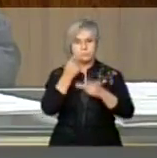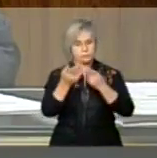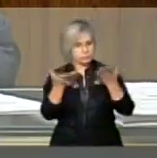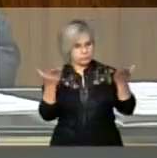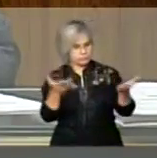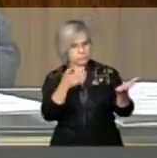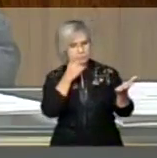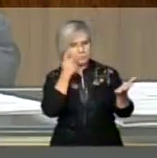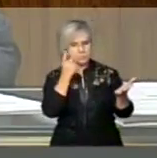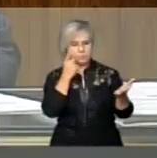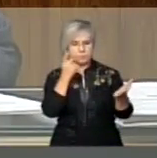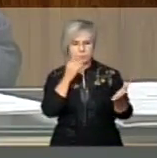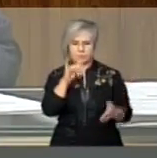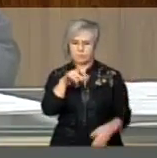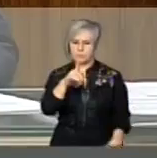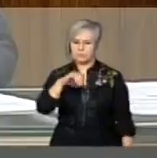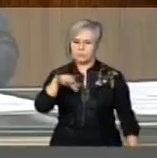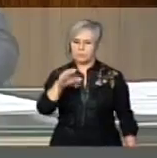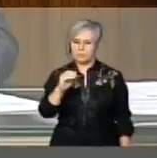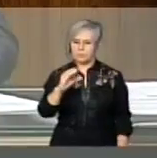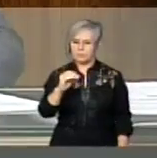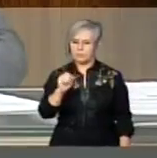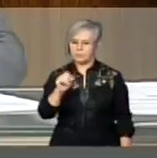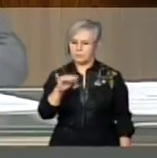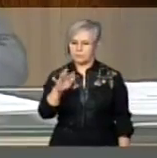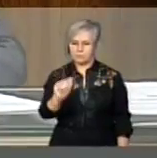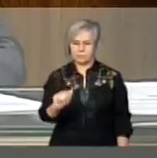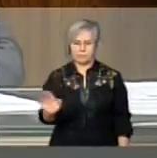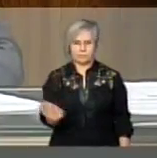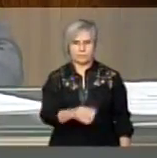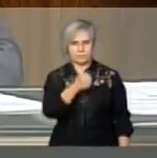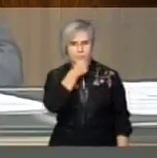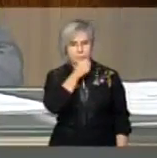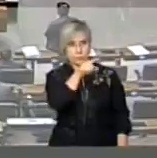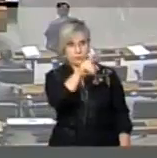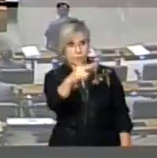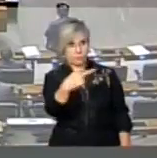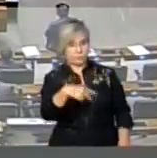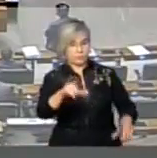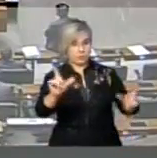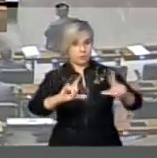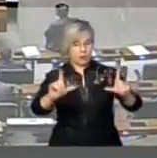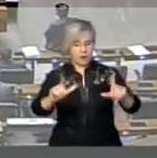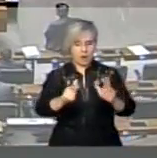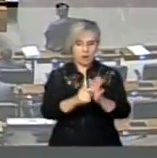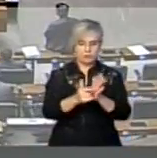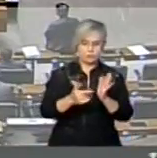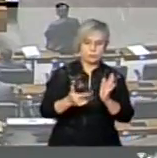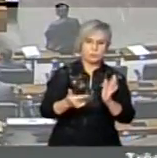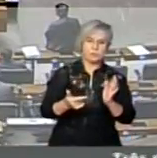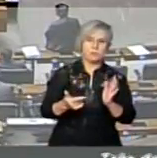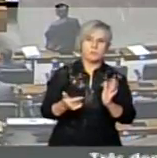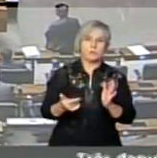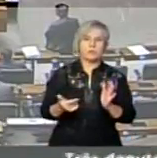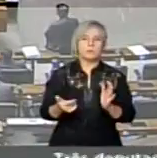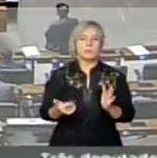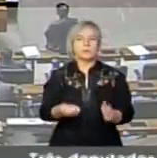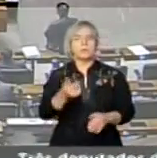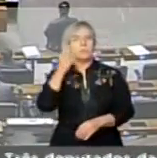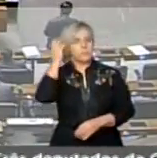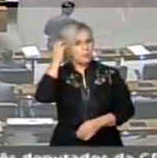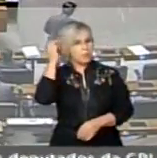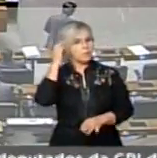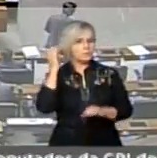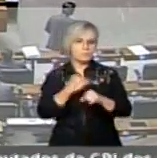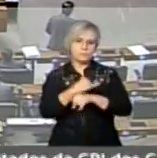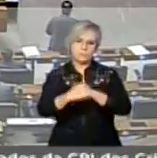palavra ao deputado Índio da Costa. Você nos acompanha na rádio e na TV Câmara. Mais um projeto agora que os deputados vão apreciar, Carol